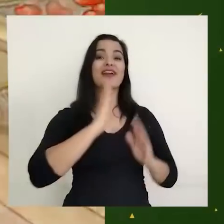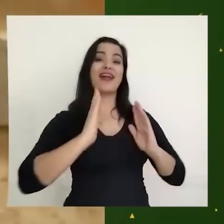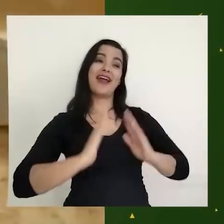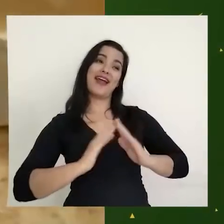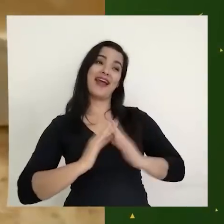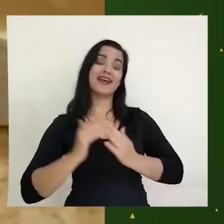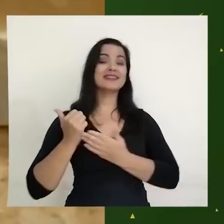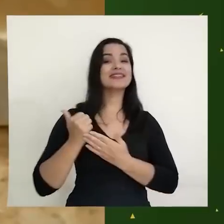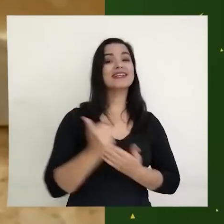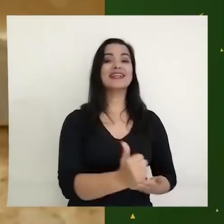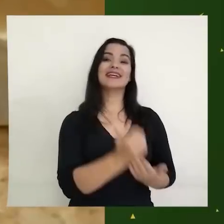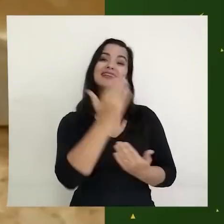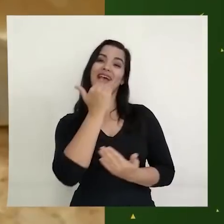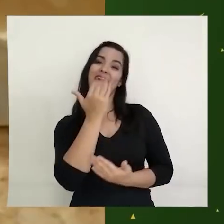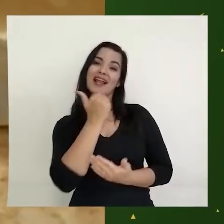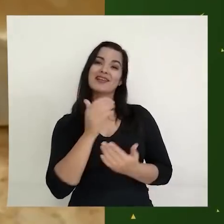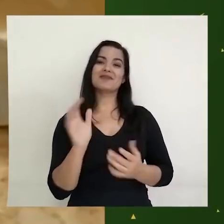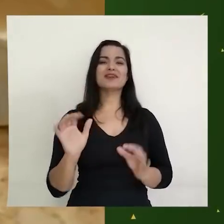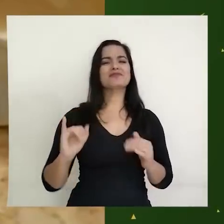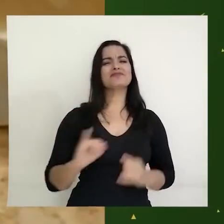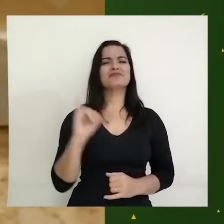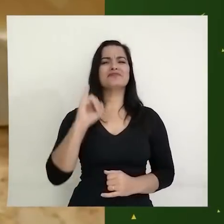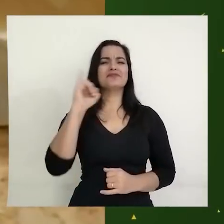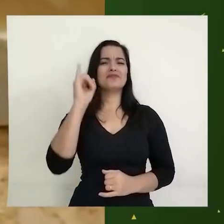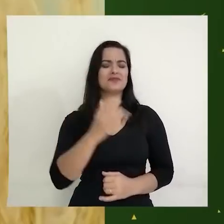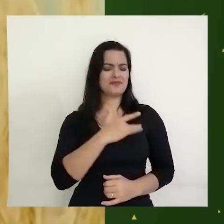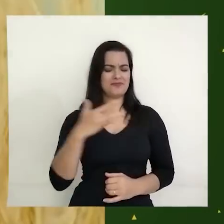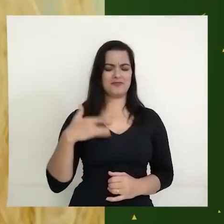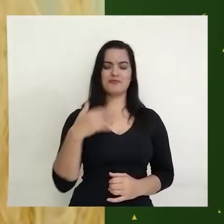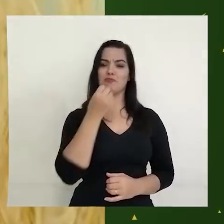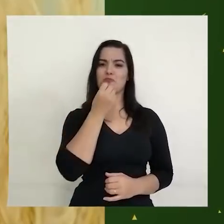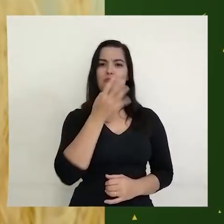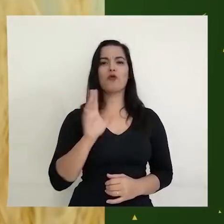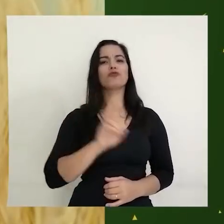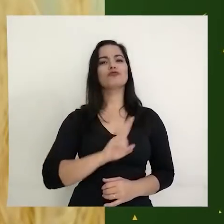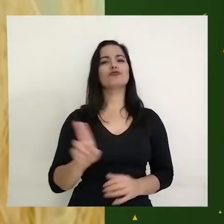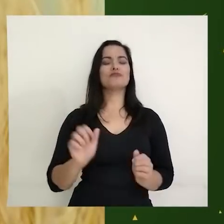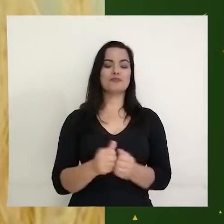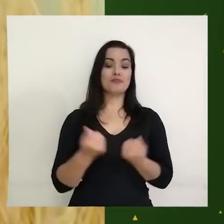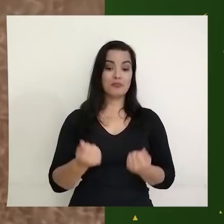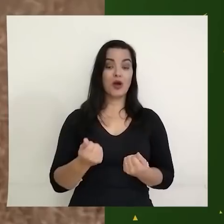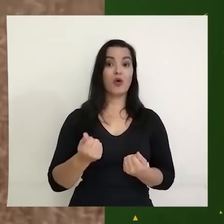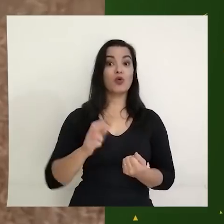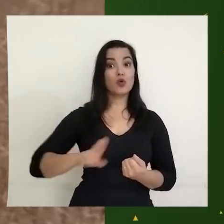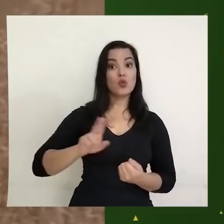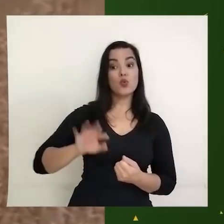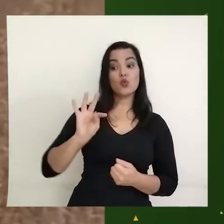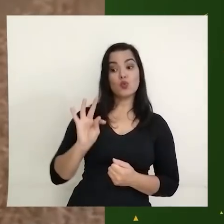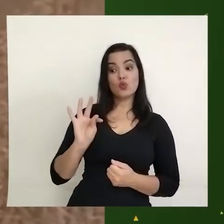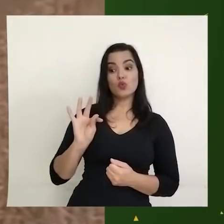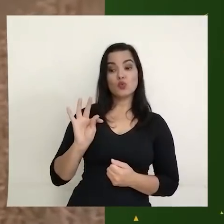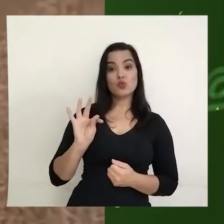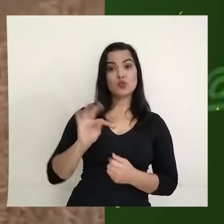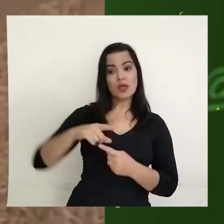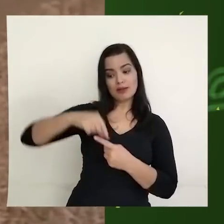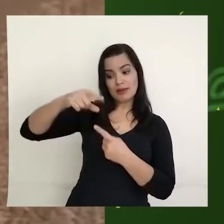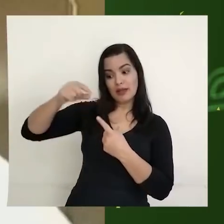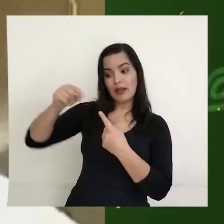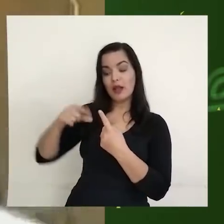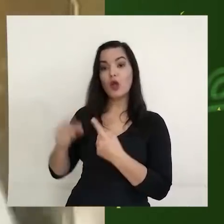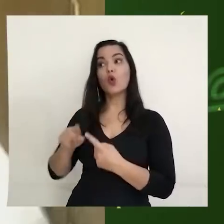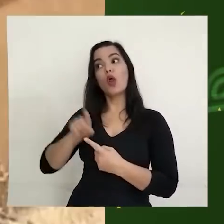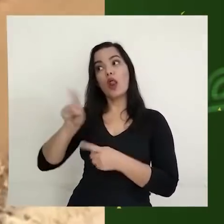eu, levando esse alimento tão nutritivo chamado pão, que é feito com o trigo que foi plantado na